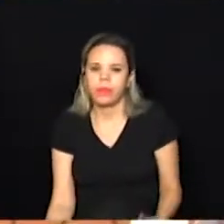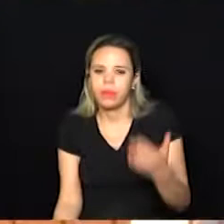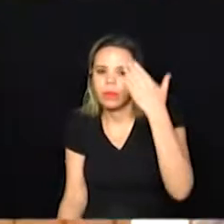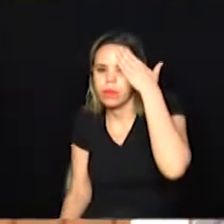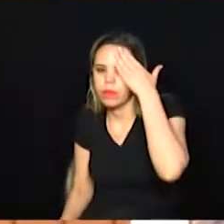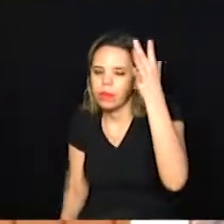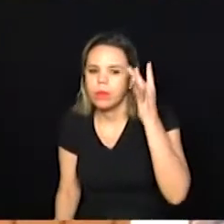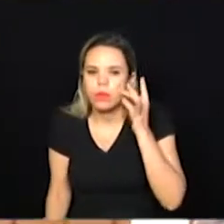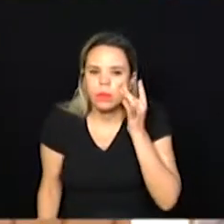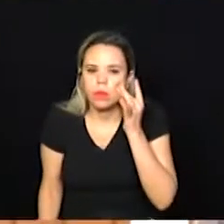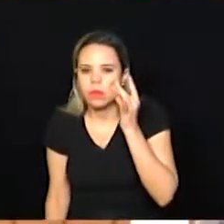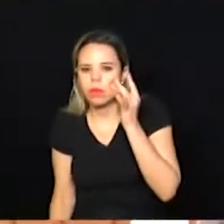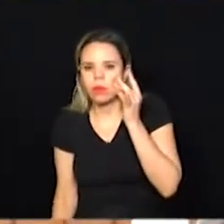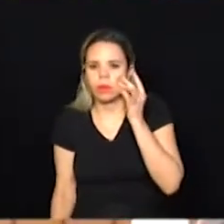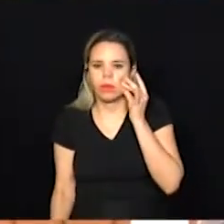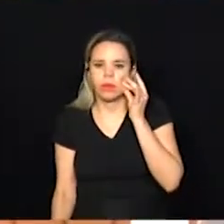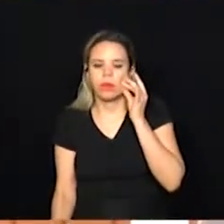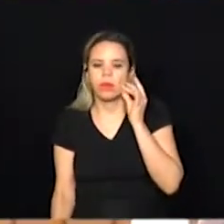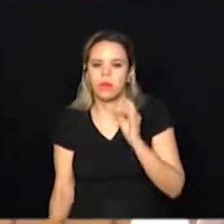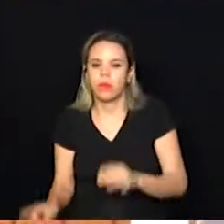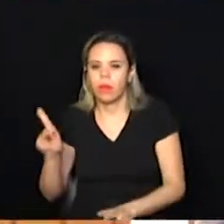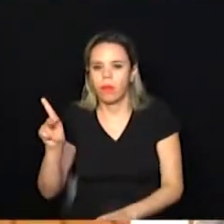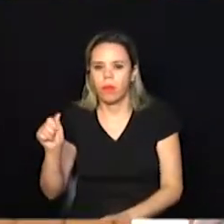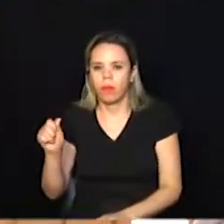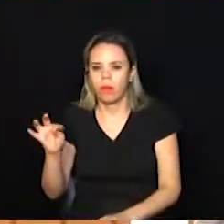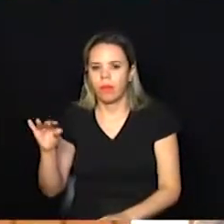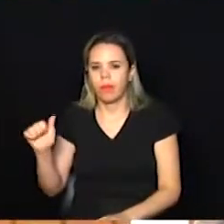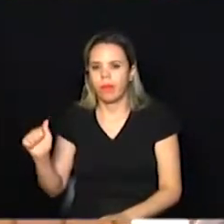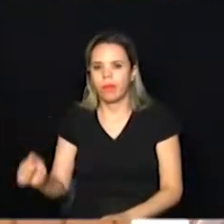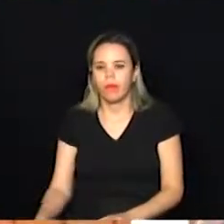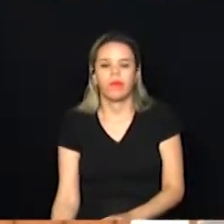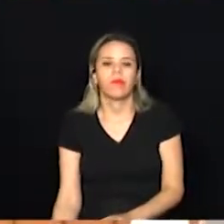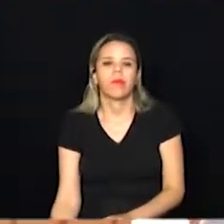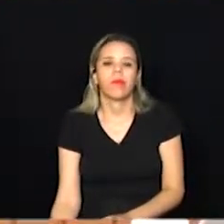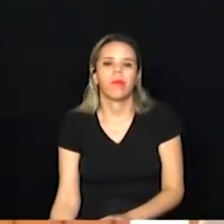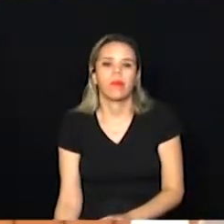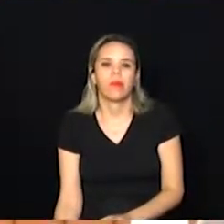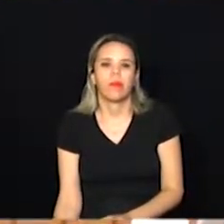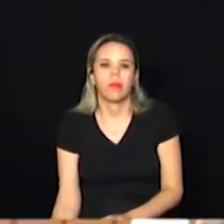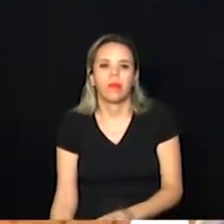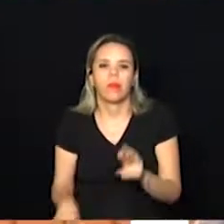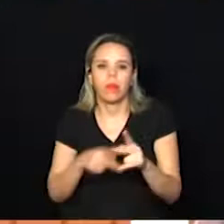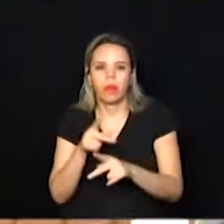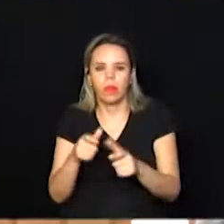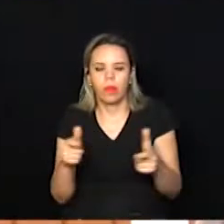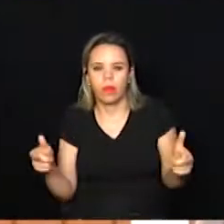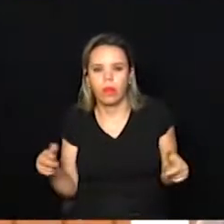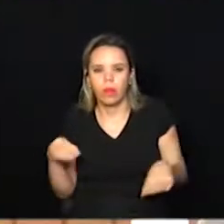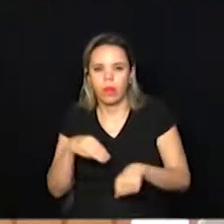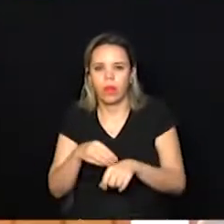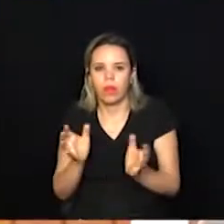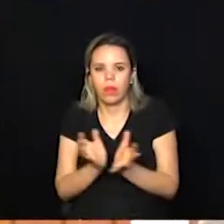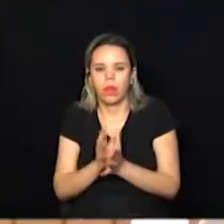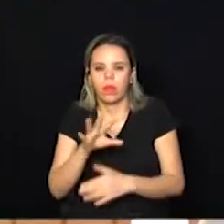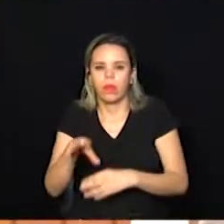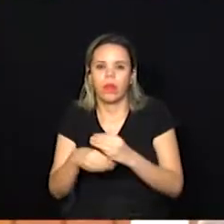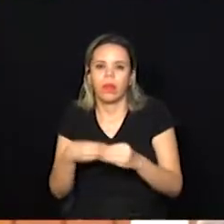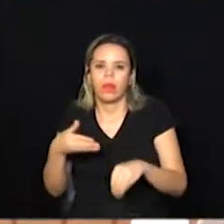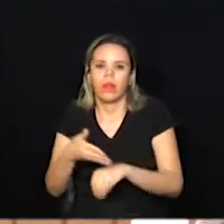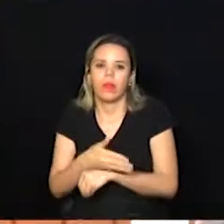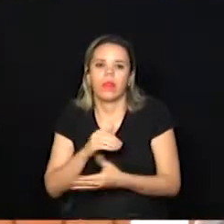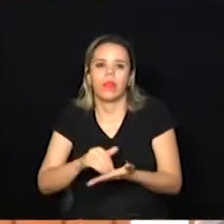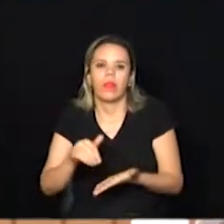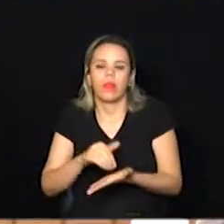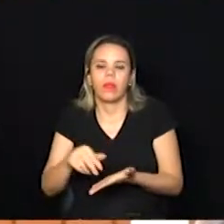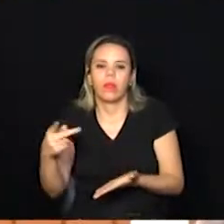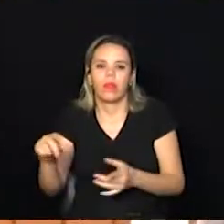presença aqui da Patrícia Toco, né, e dos demais membros aqui que compõem a Secretaria